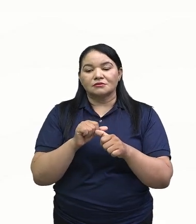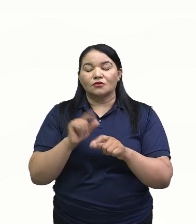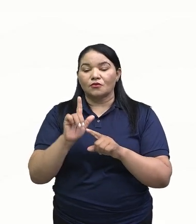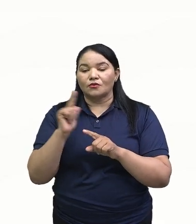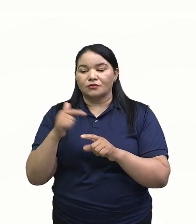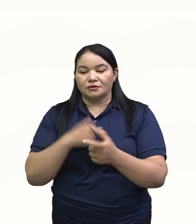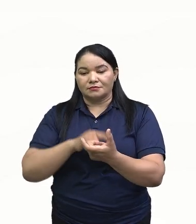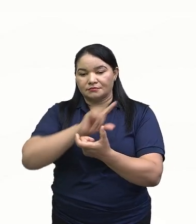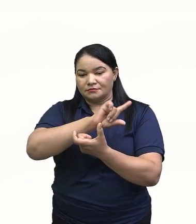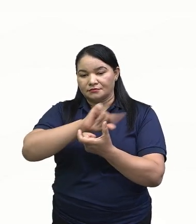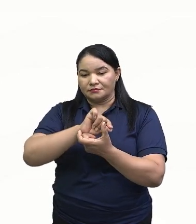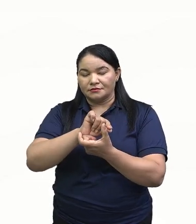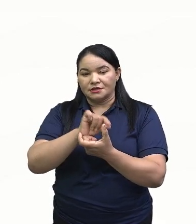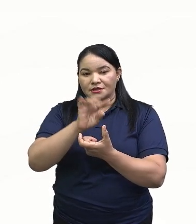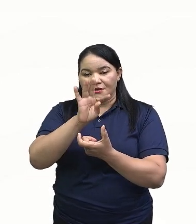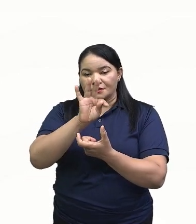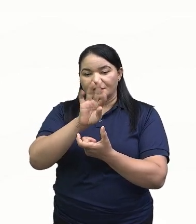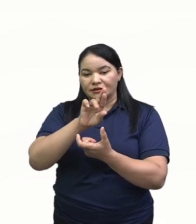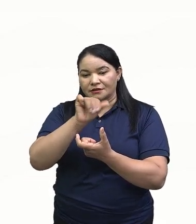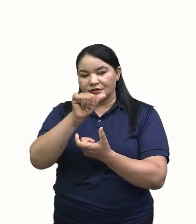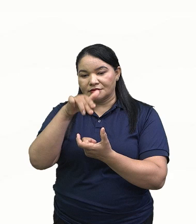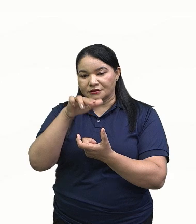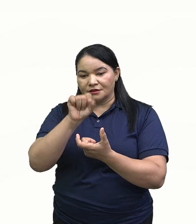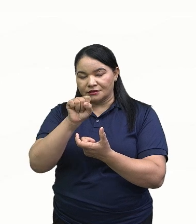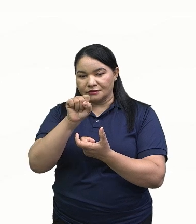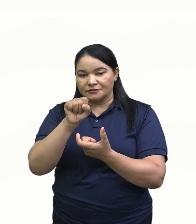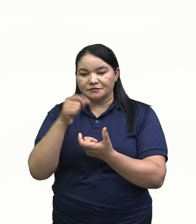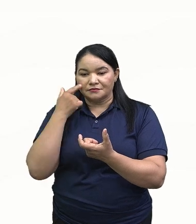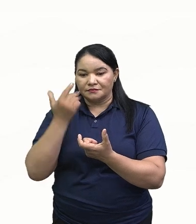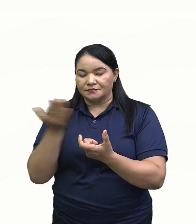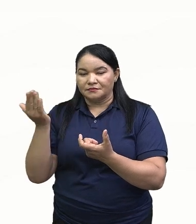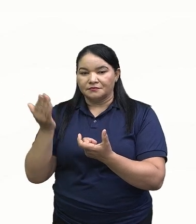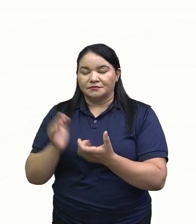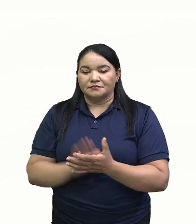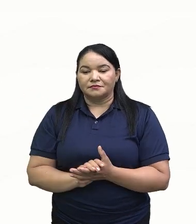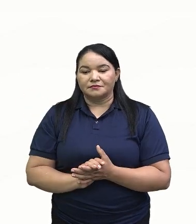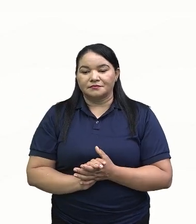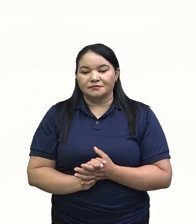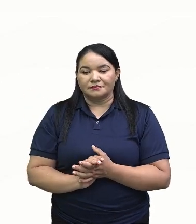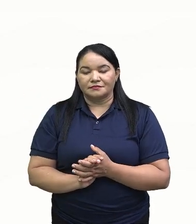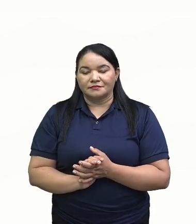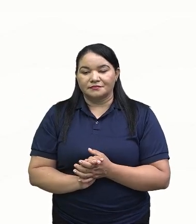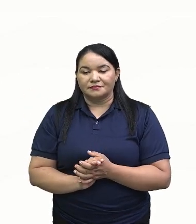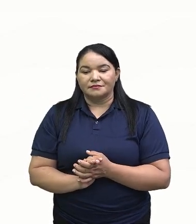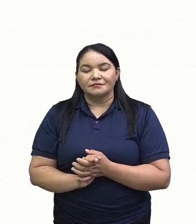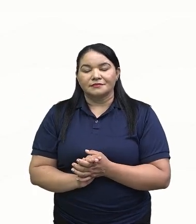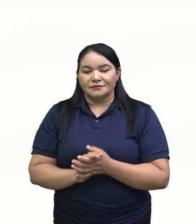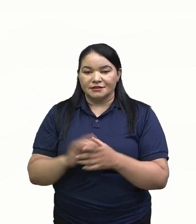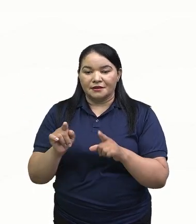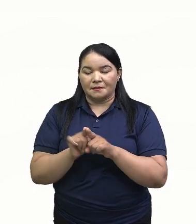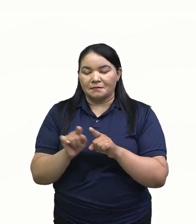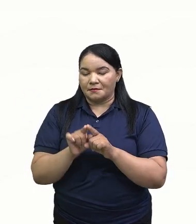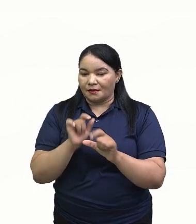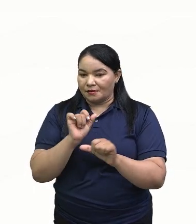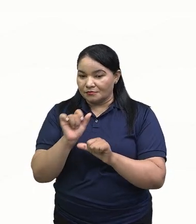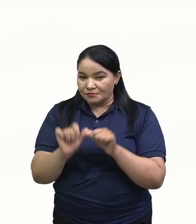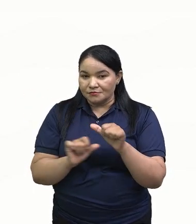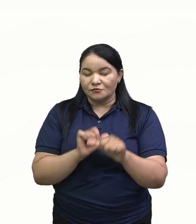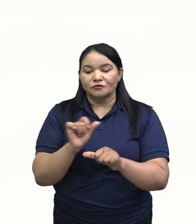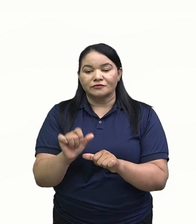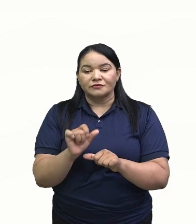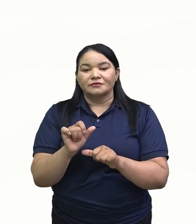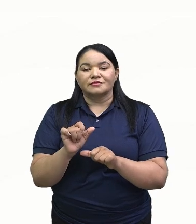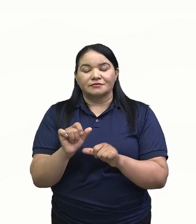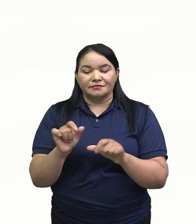transforma, ó, a palavra trans, né? Aqui também, ó, está havendo uma mudança quando